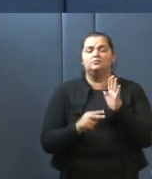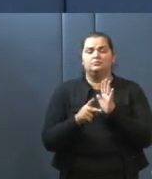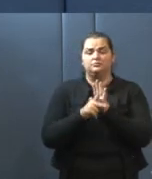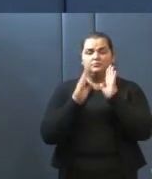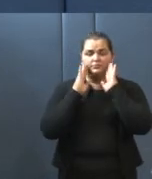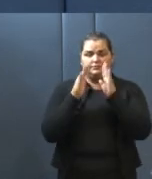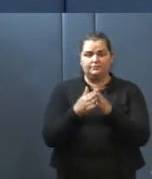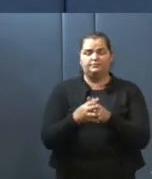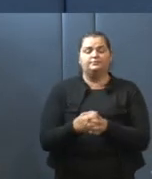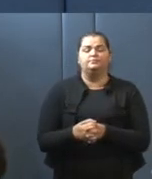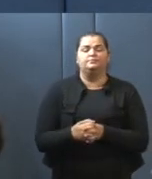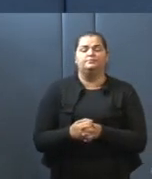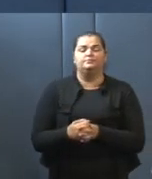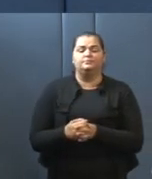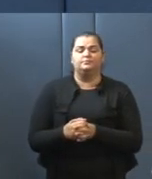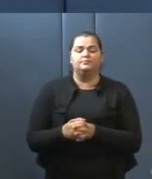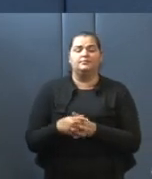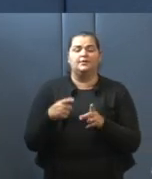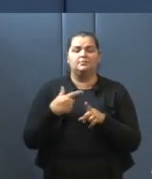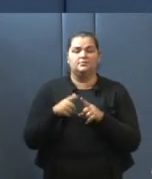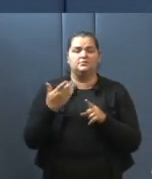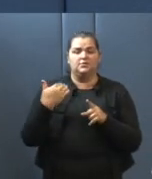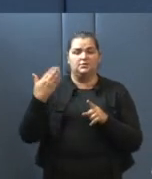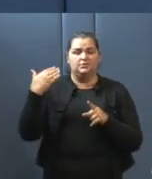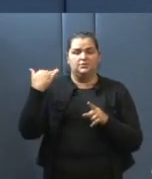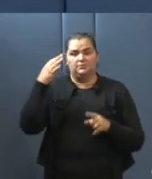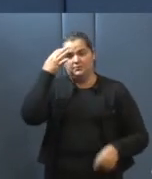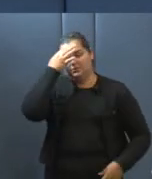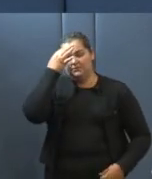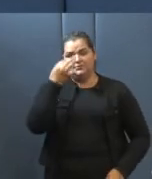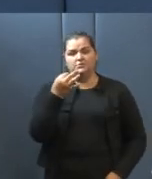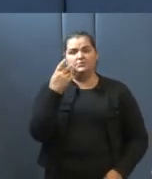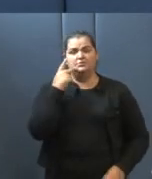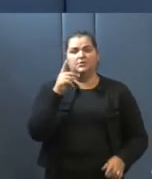mas na época de definição